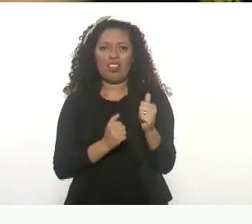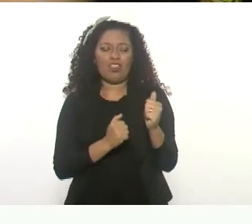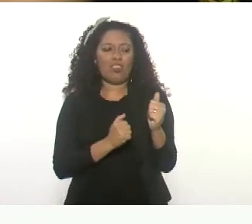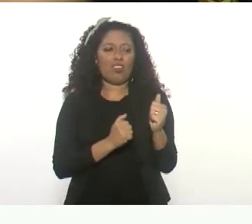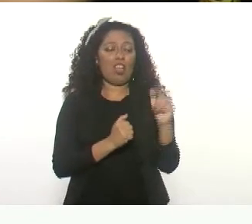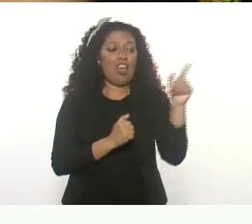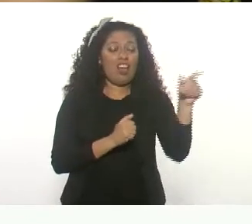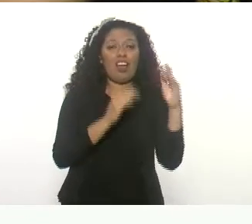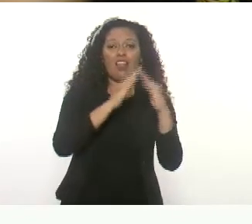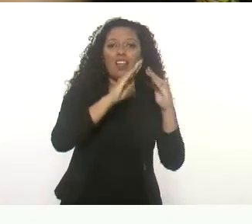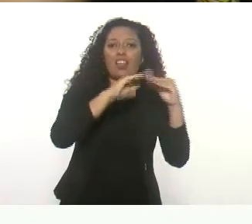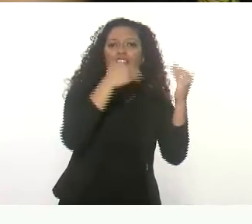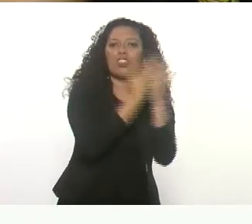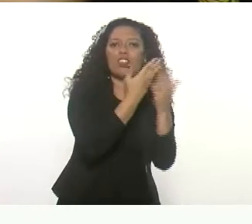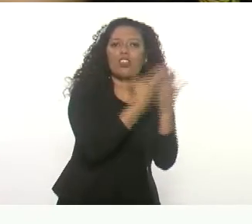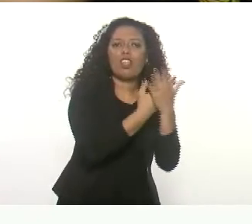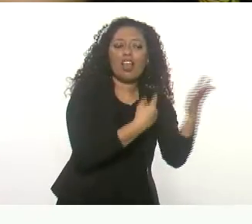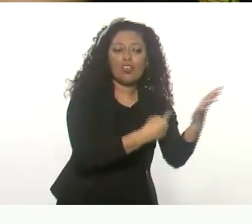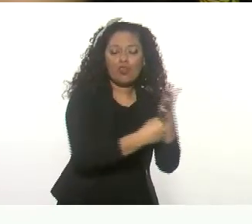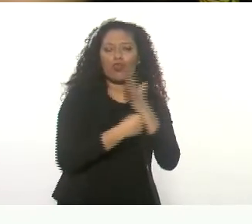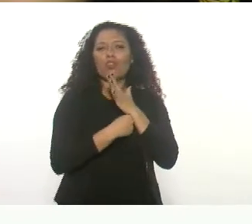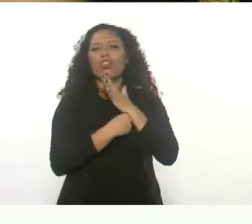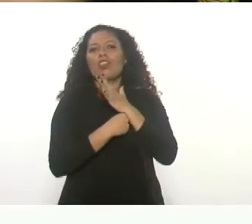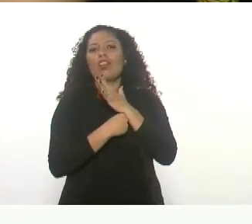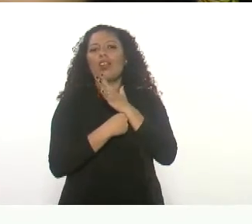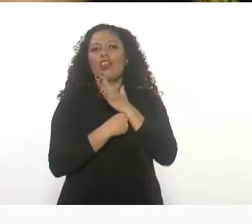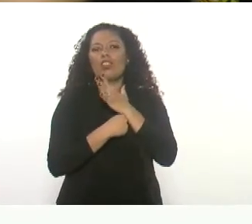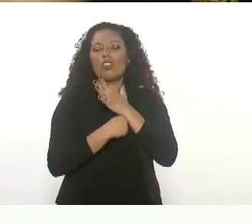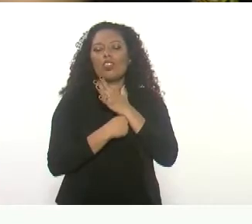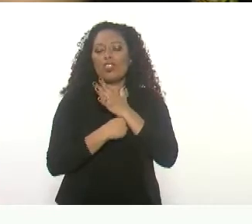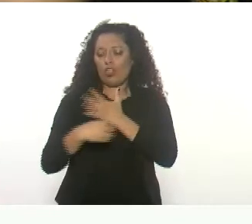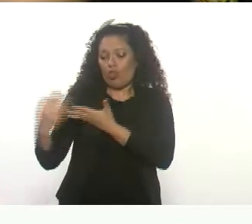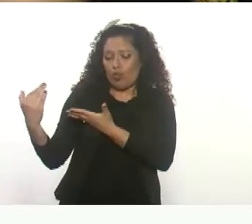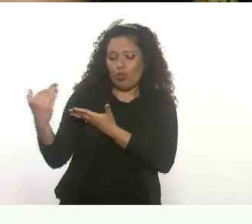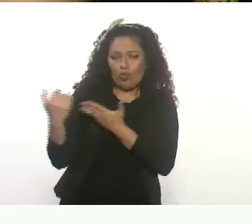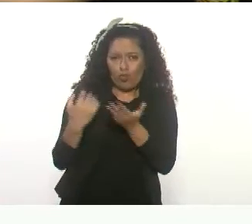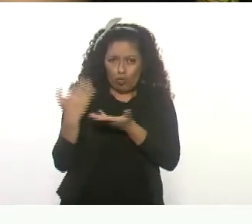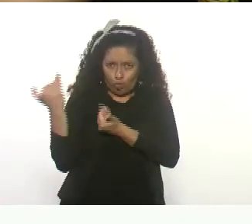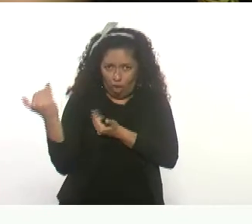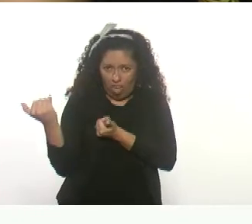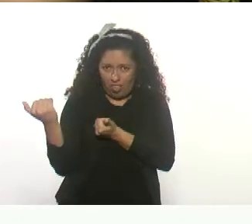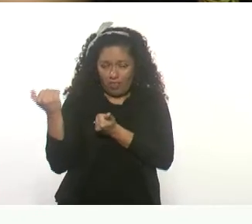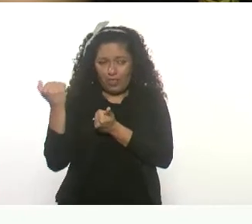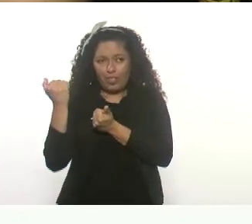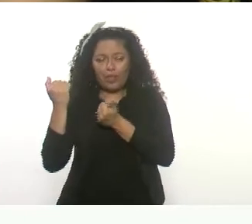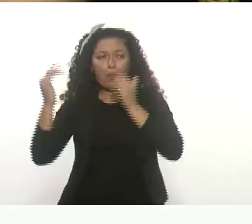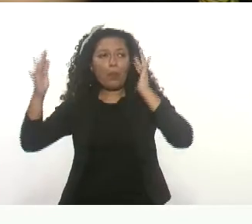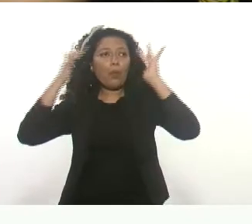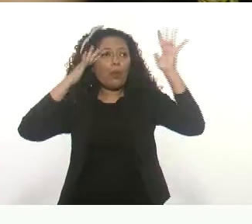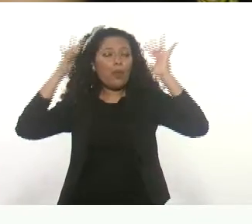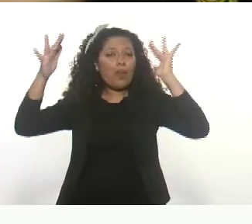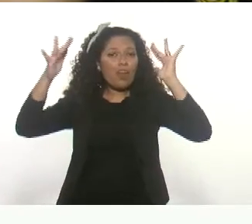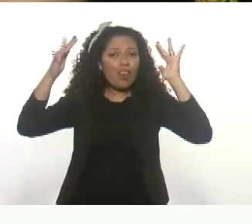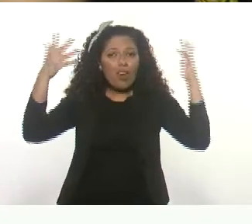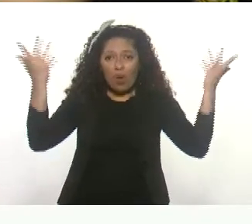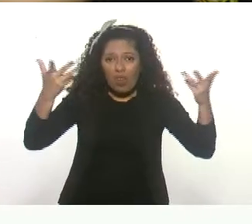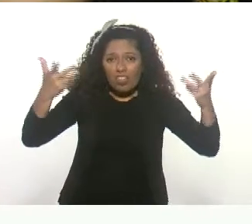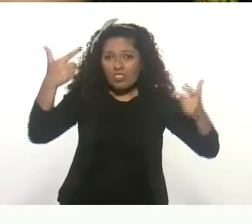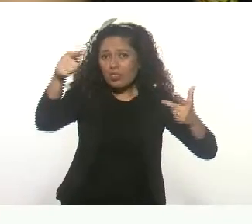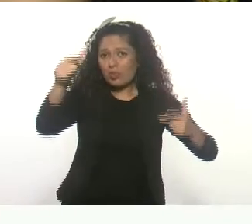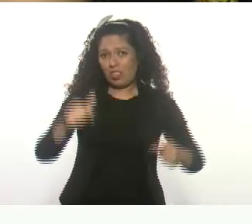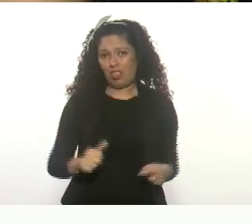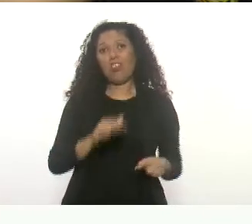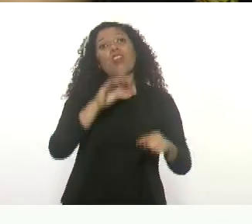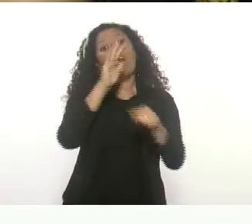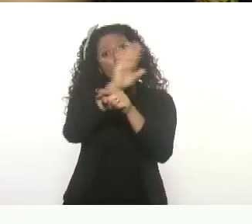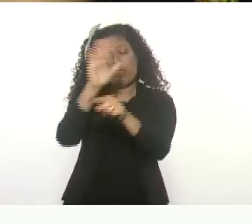de futuro para o jovem. Isso é dado. Isso gera evasão escolar, isso gera criminalidade, isso gera várias questões que estão aqui. E acho que é